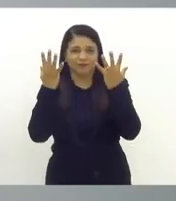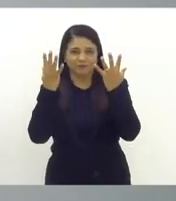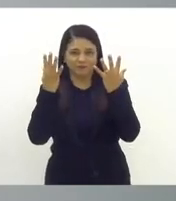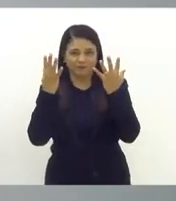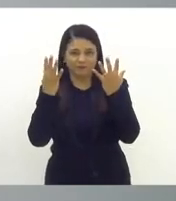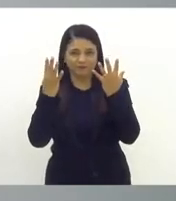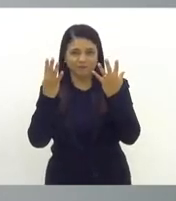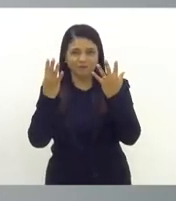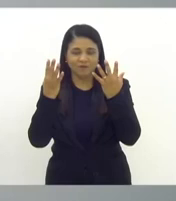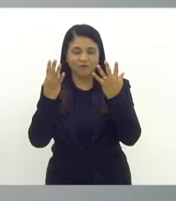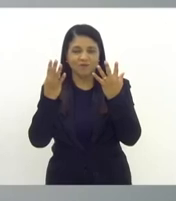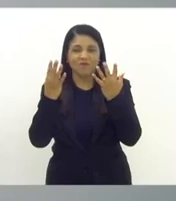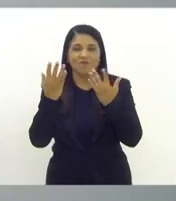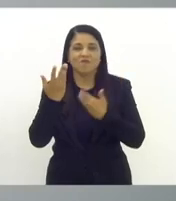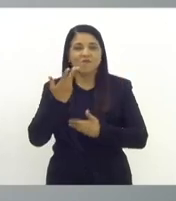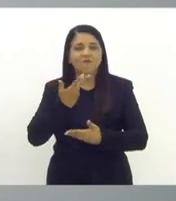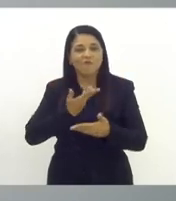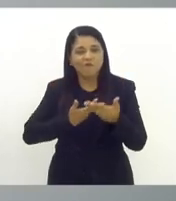envolve